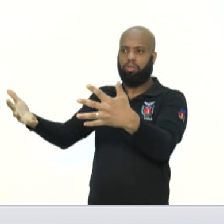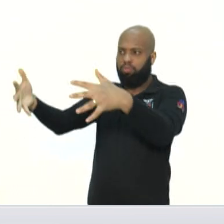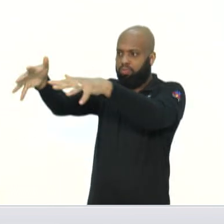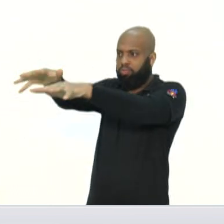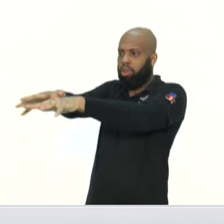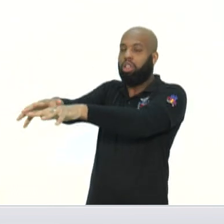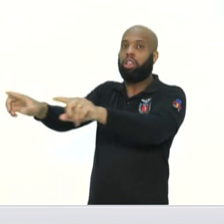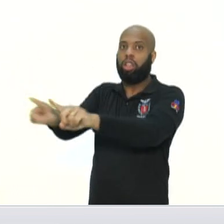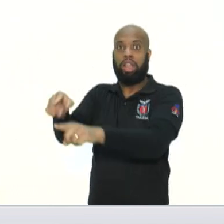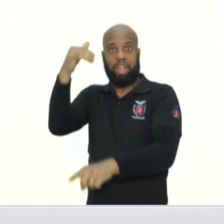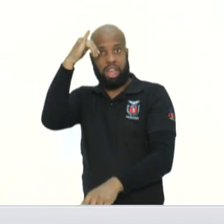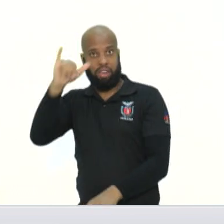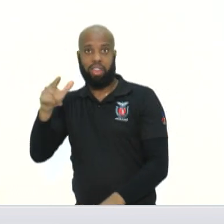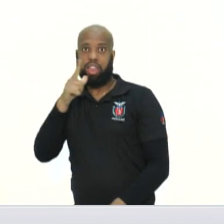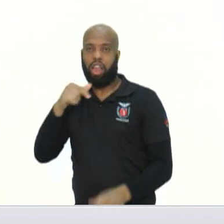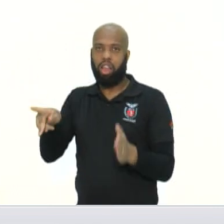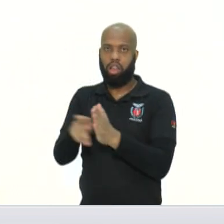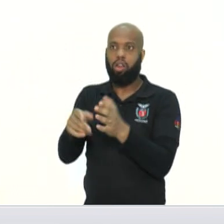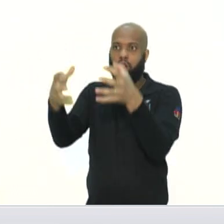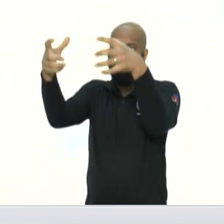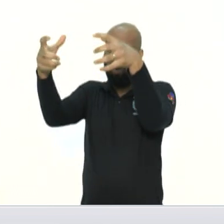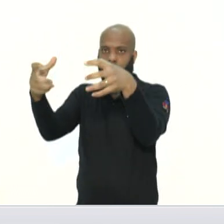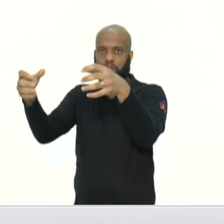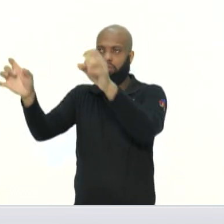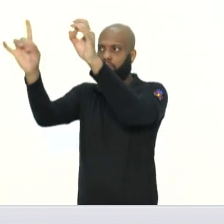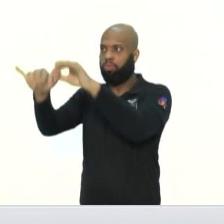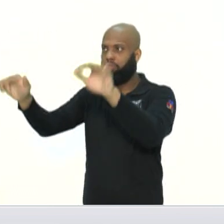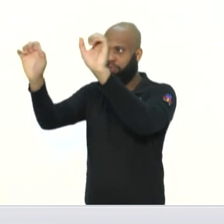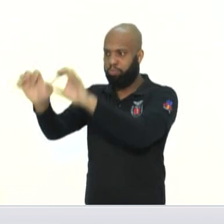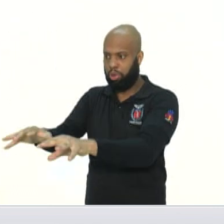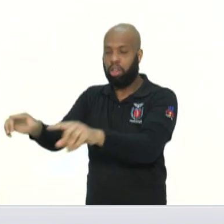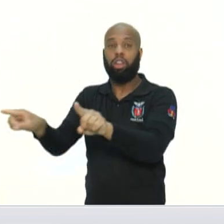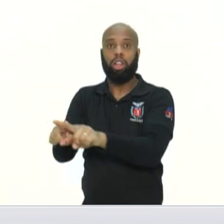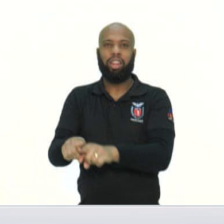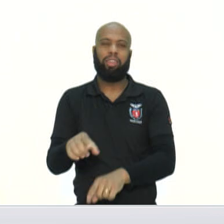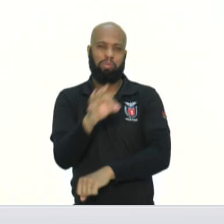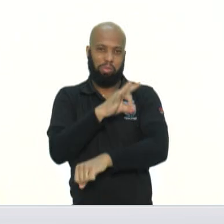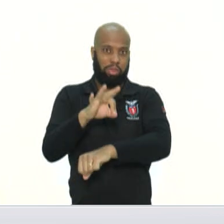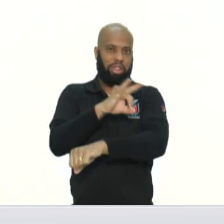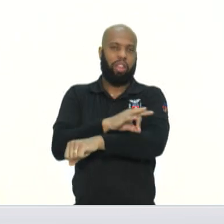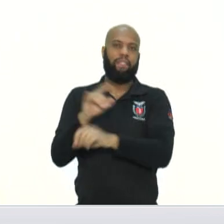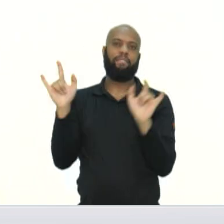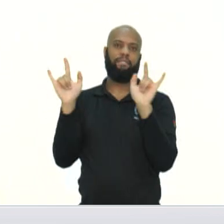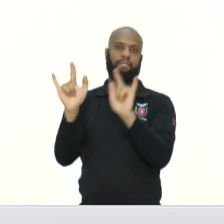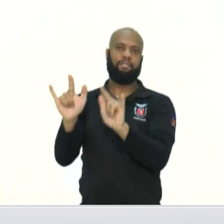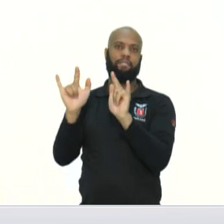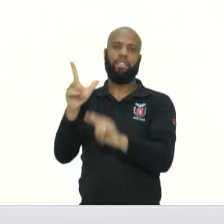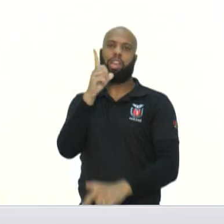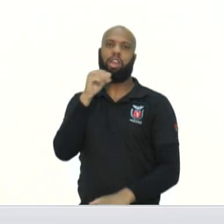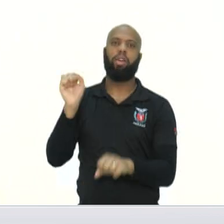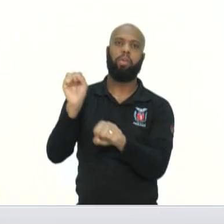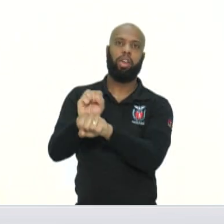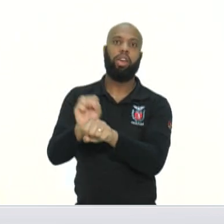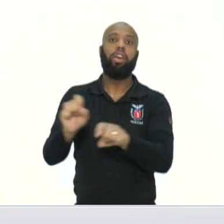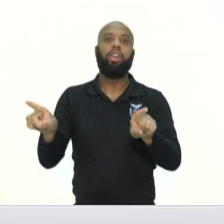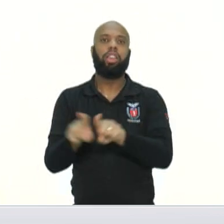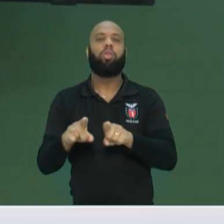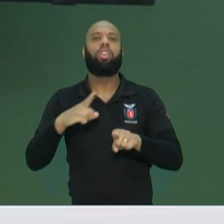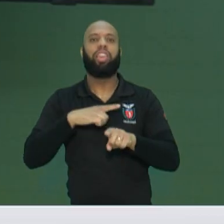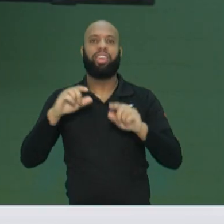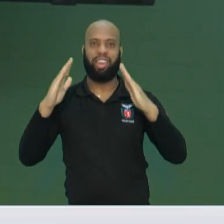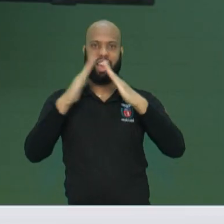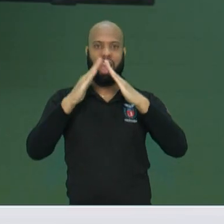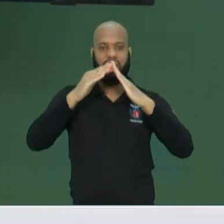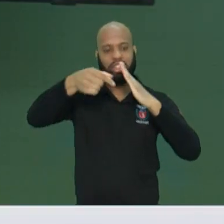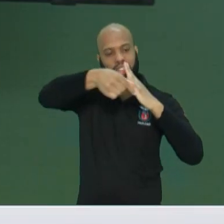que acumulem água. E o mosquito ama água parada. Mantenha as calhas limpas. Ó, isso é uma dica